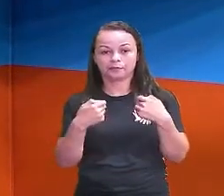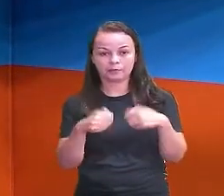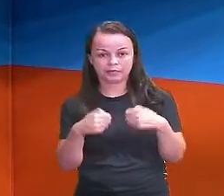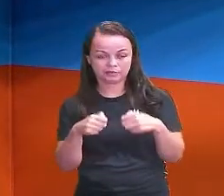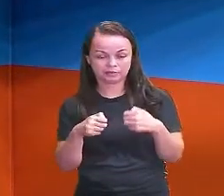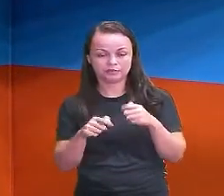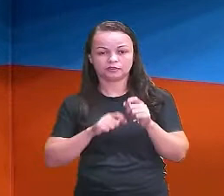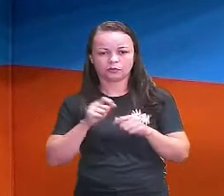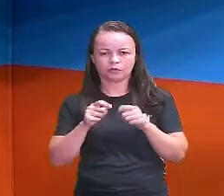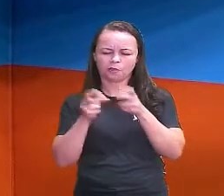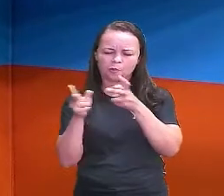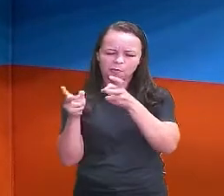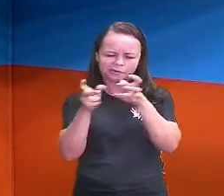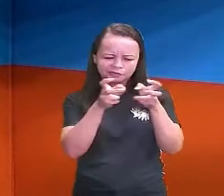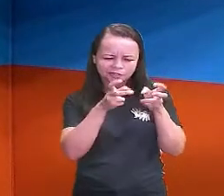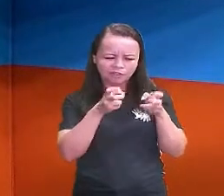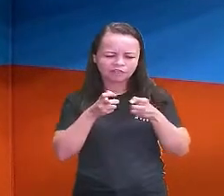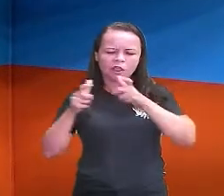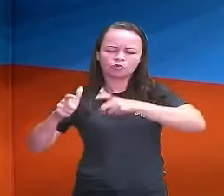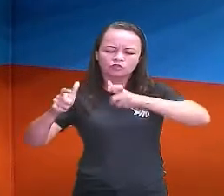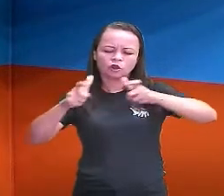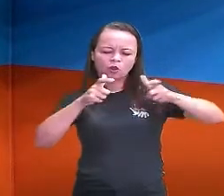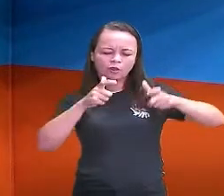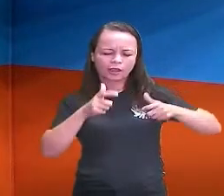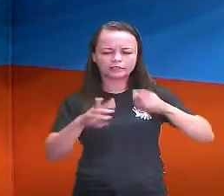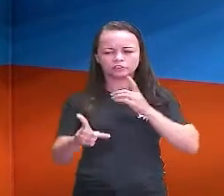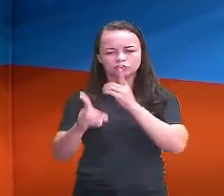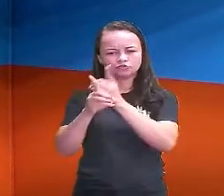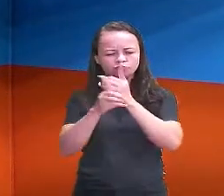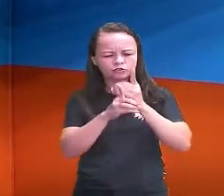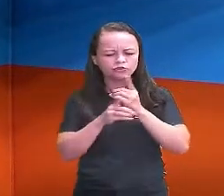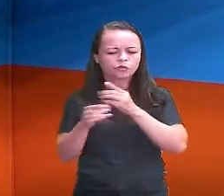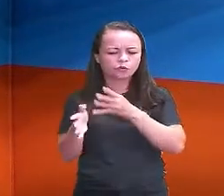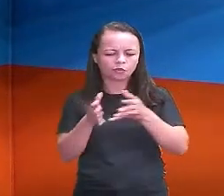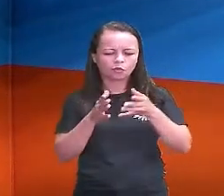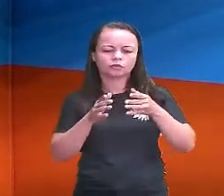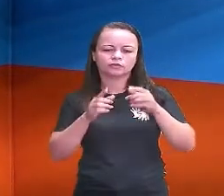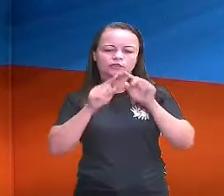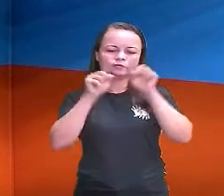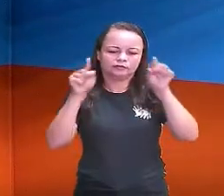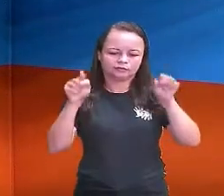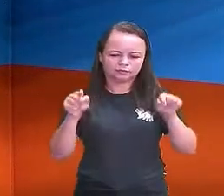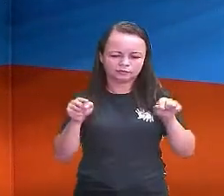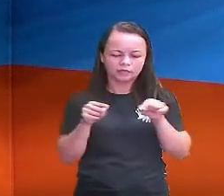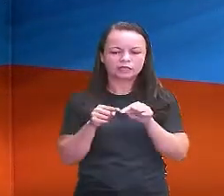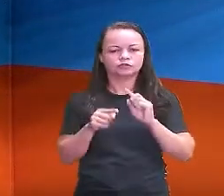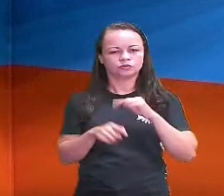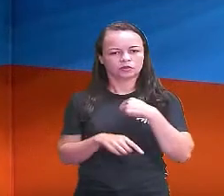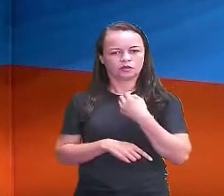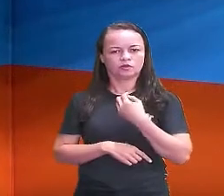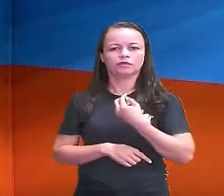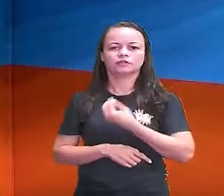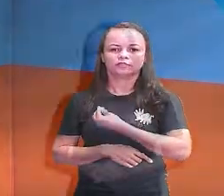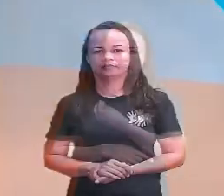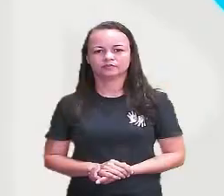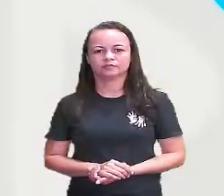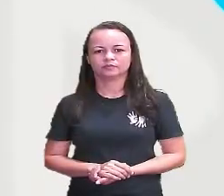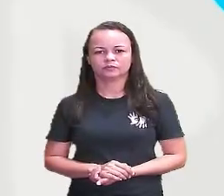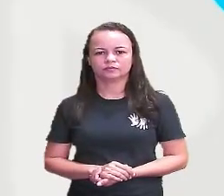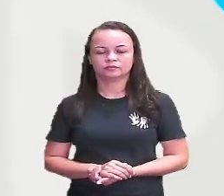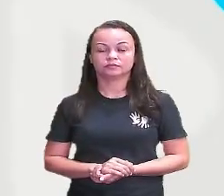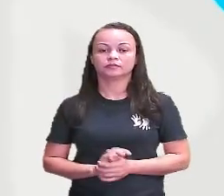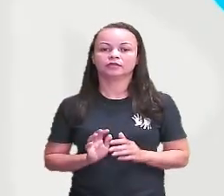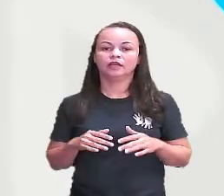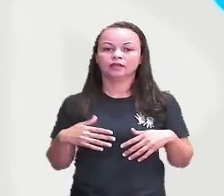só observar aonde é que a gente encontra a figura geométrica do quadrado no nosso dia a dia, tá certo?